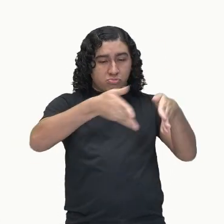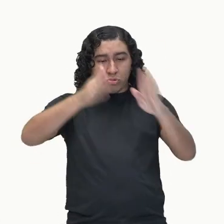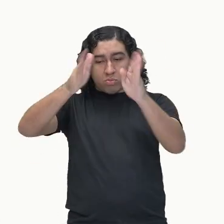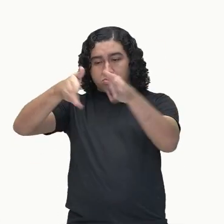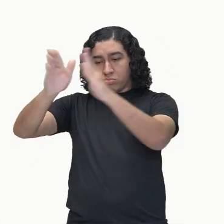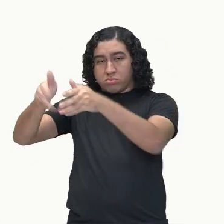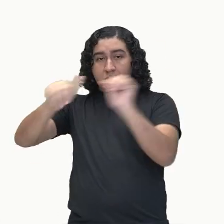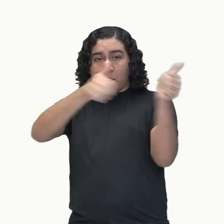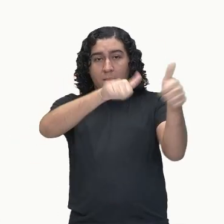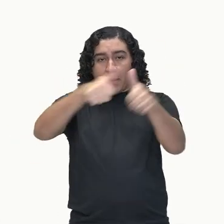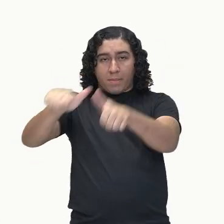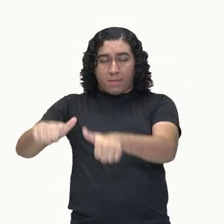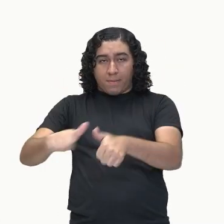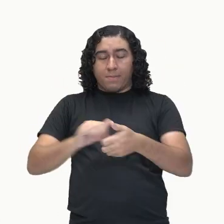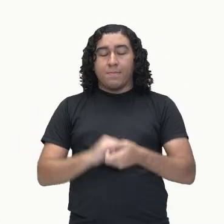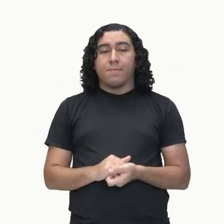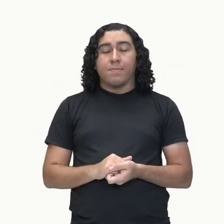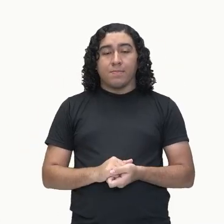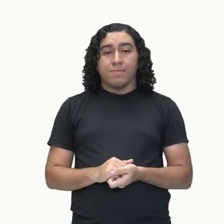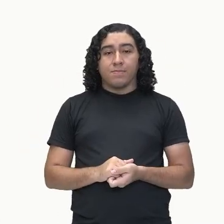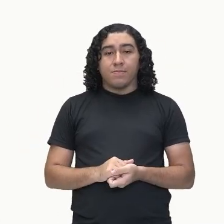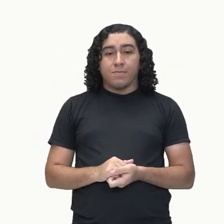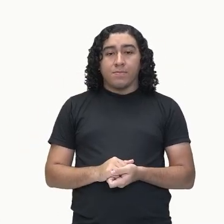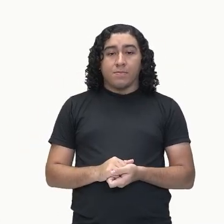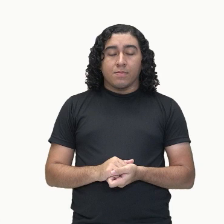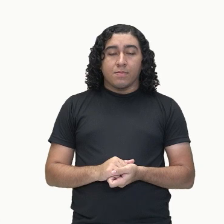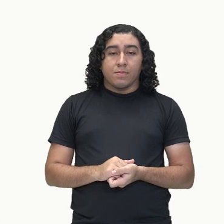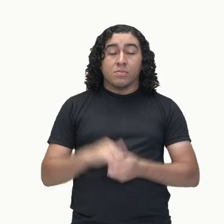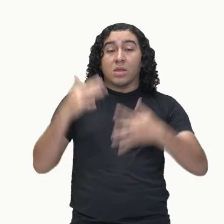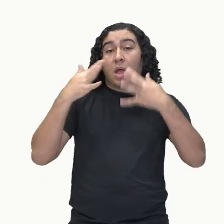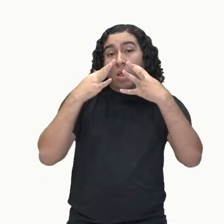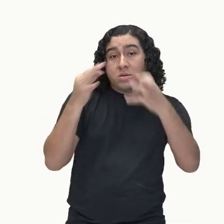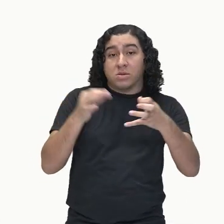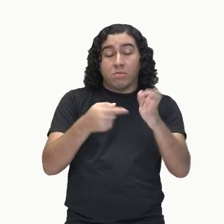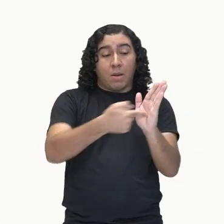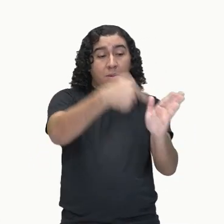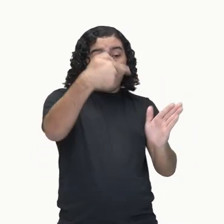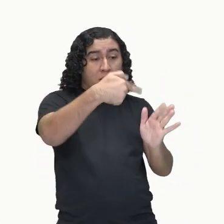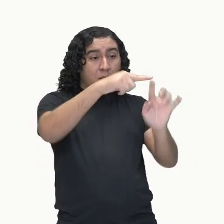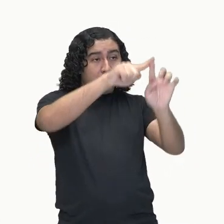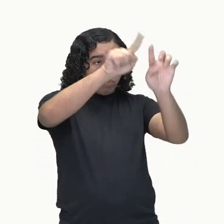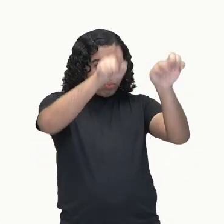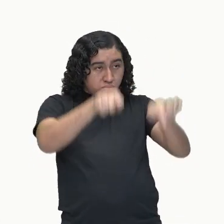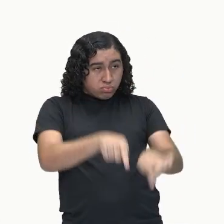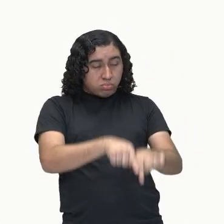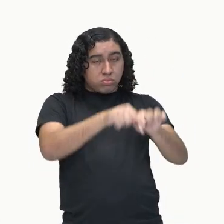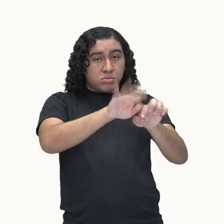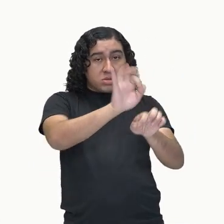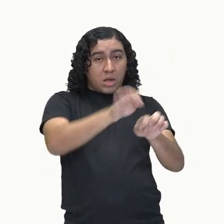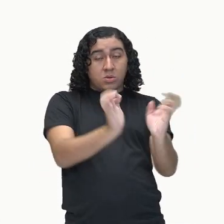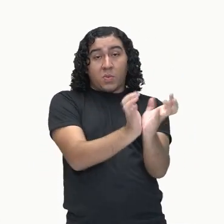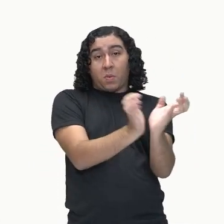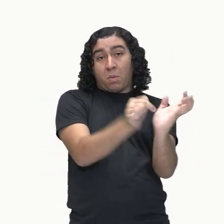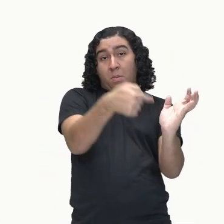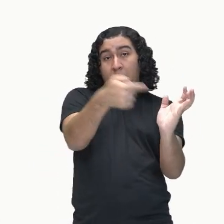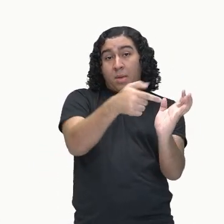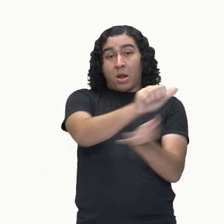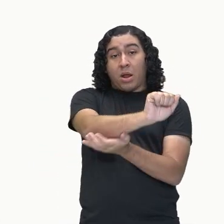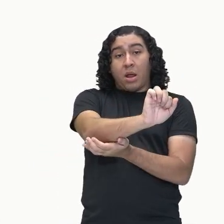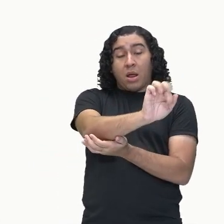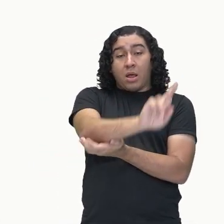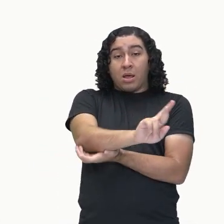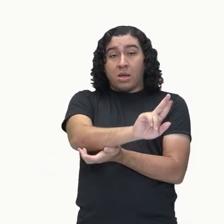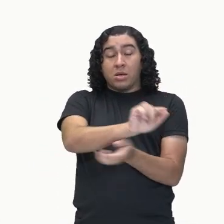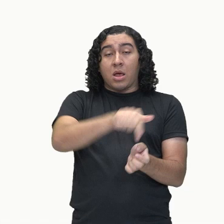elos partan Observe que a forma da primeira conjugação É essa a forma tô falando de desinências a